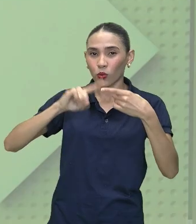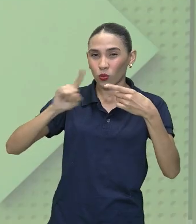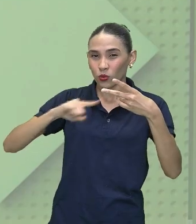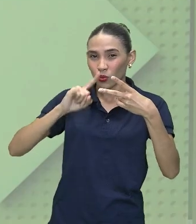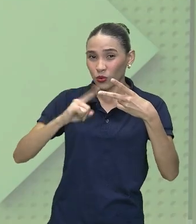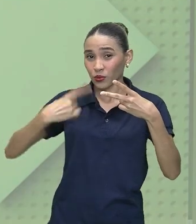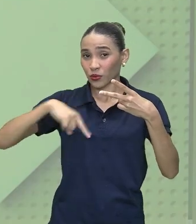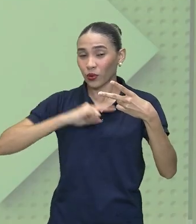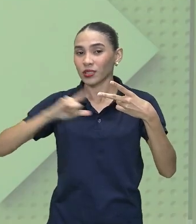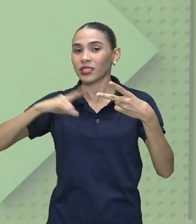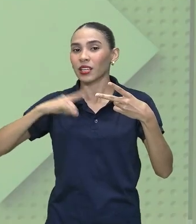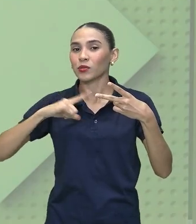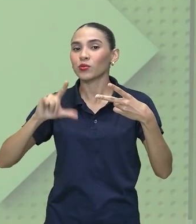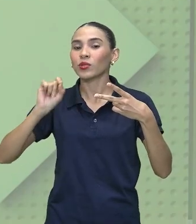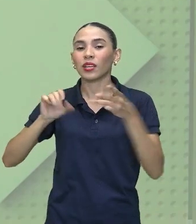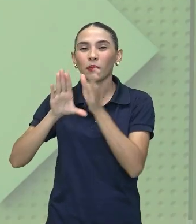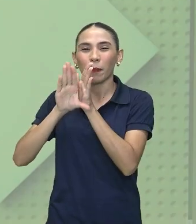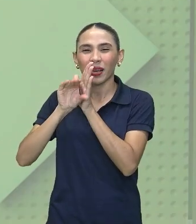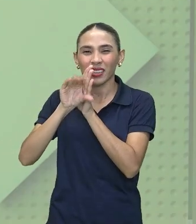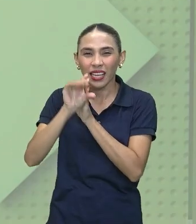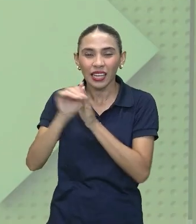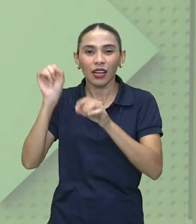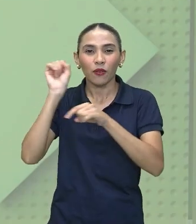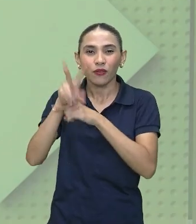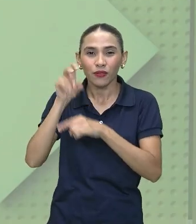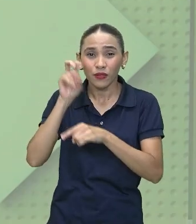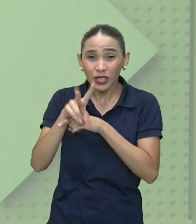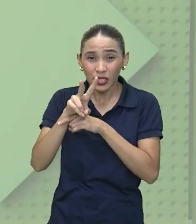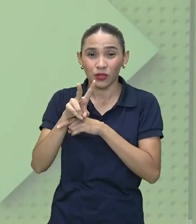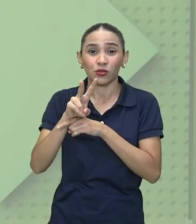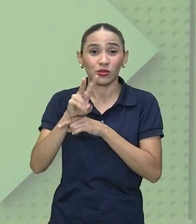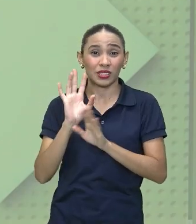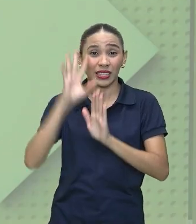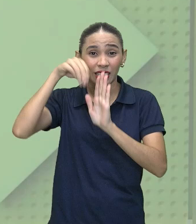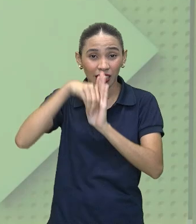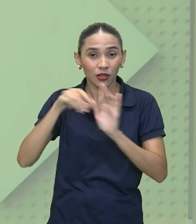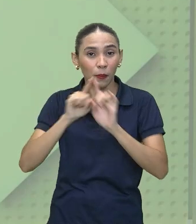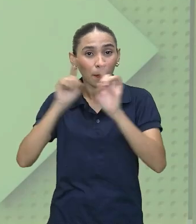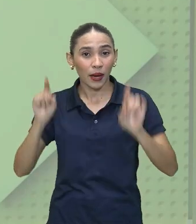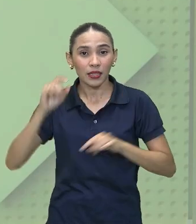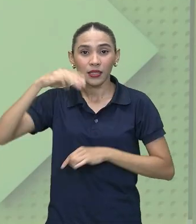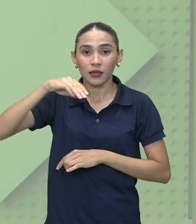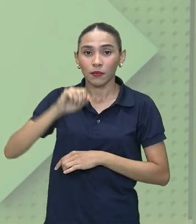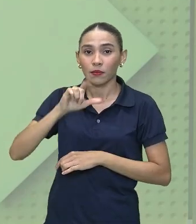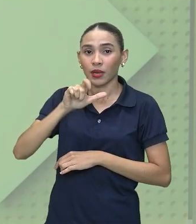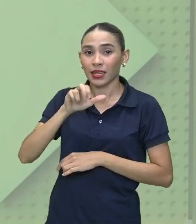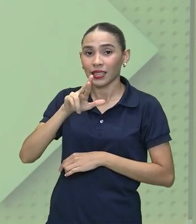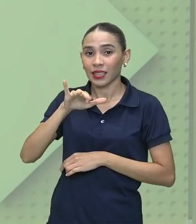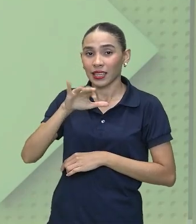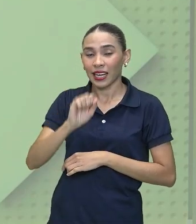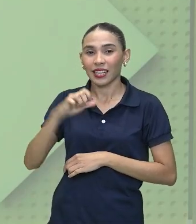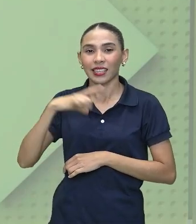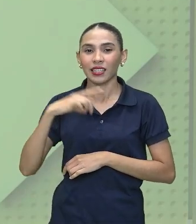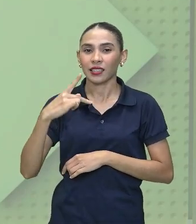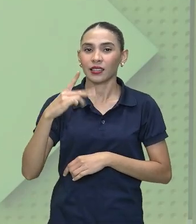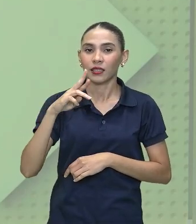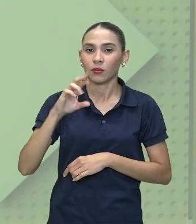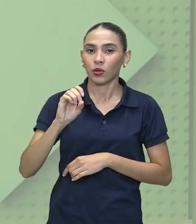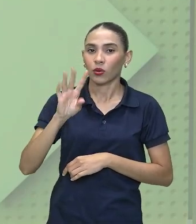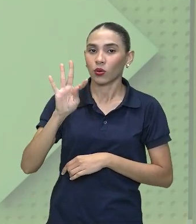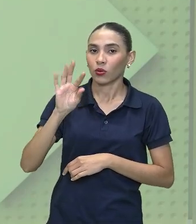nós temos aí um vírus atuando, né? E na malária nós temos um protozoário, que é